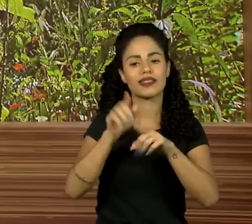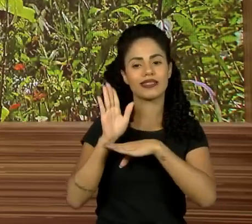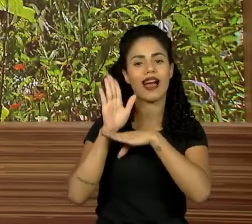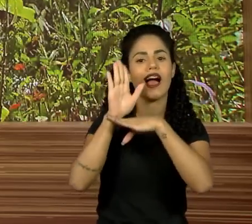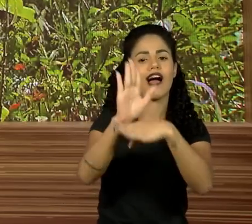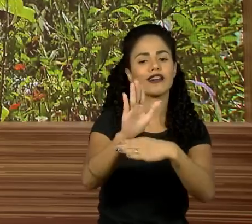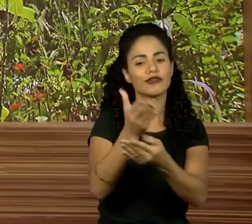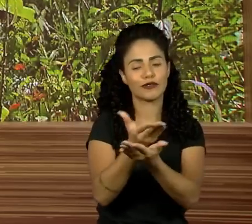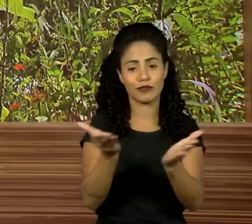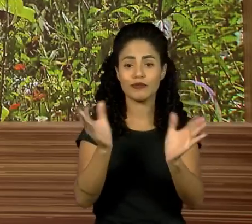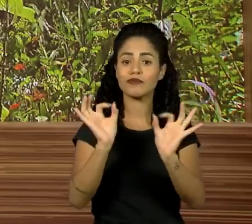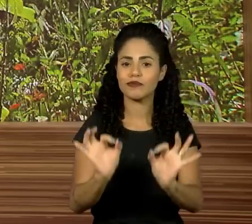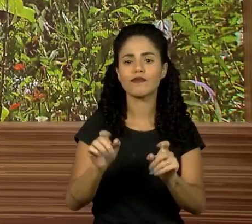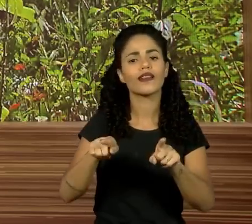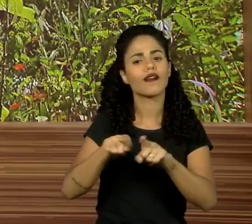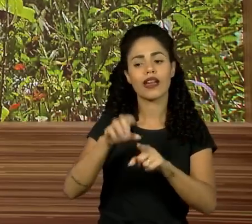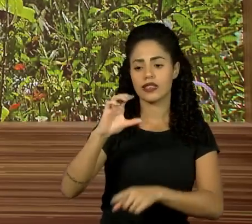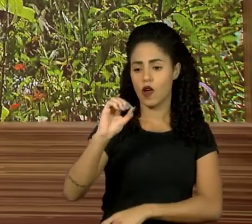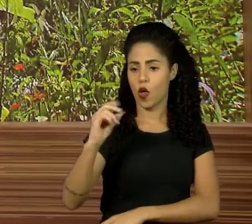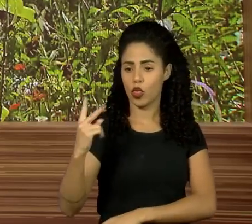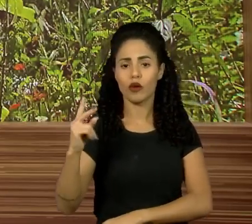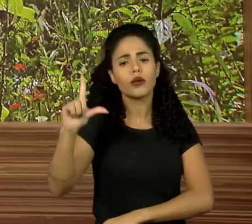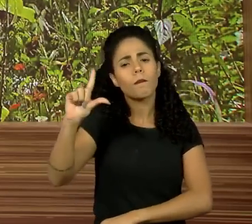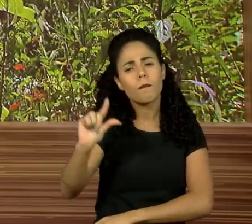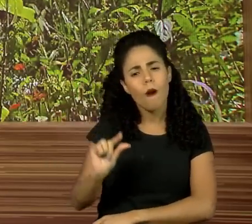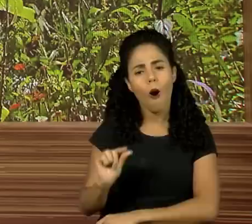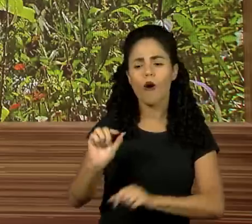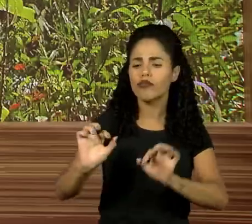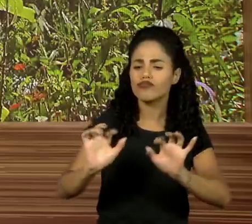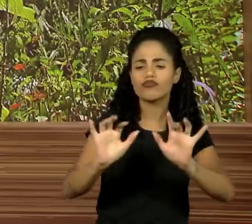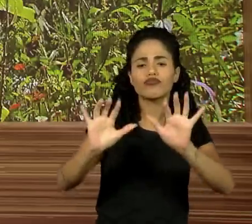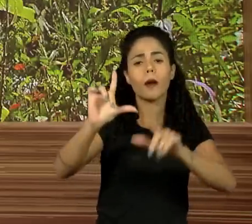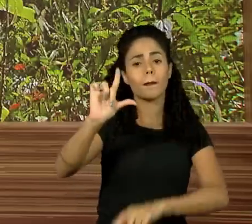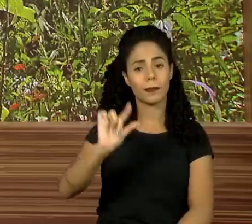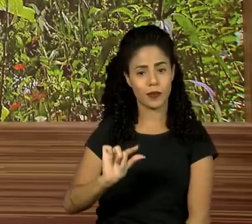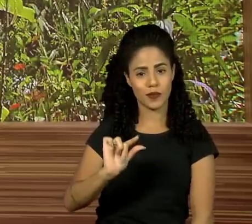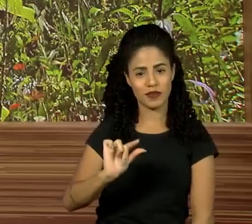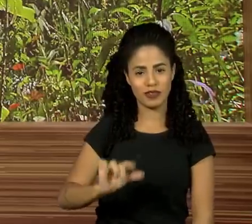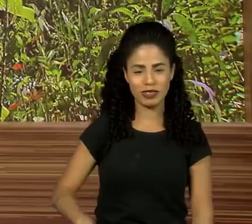com menor emissão de CO2, um dos gases do efeito estufa.